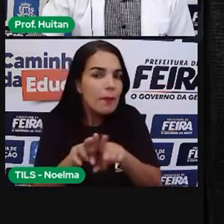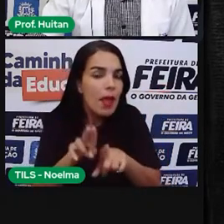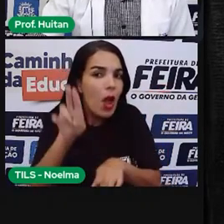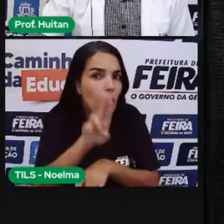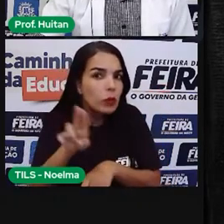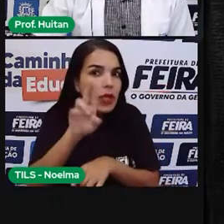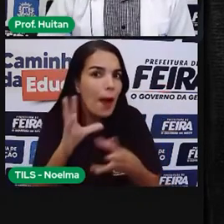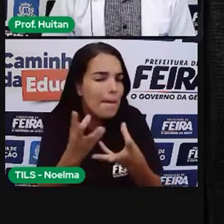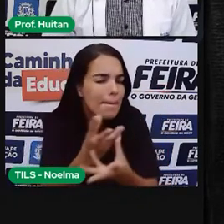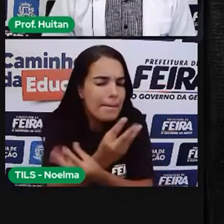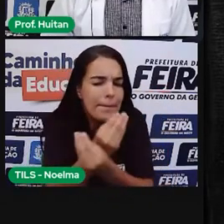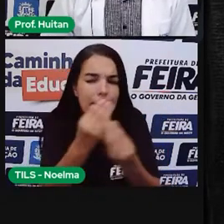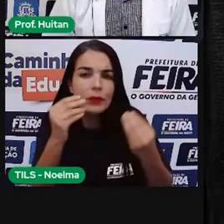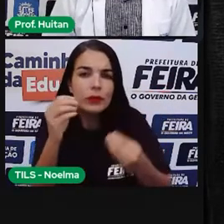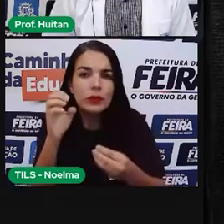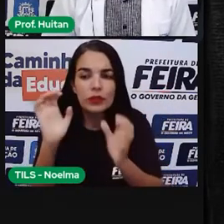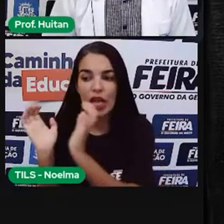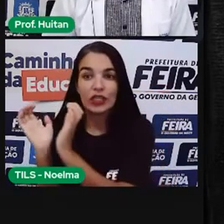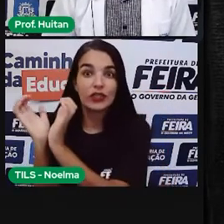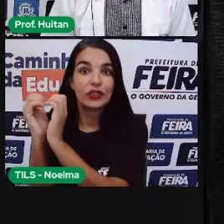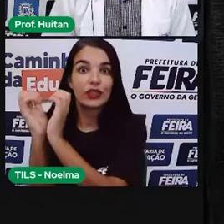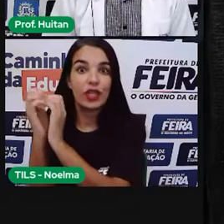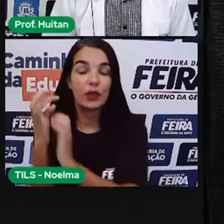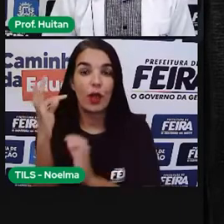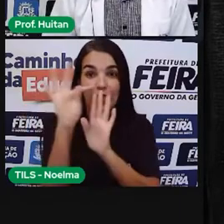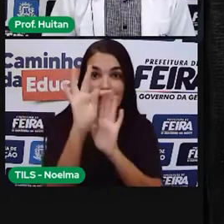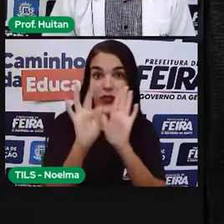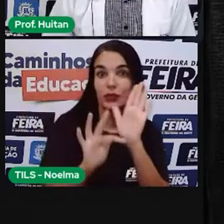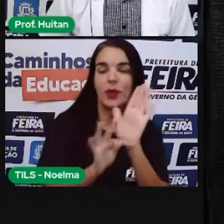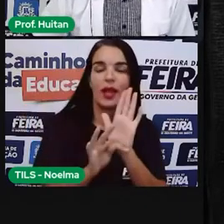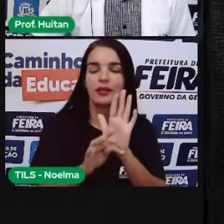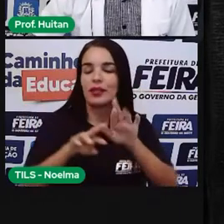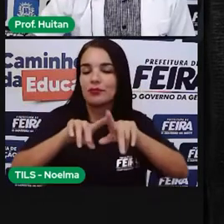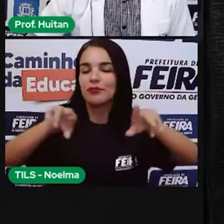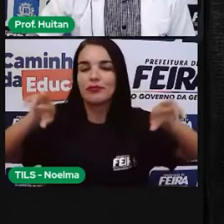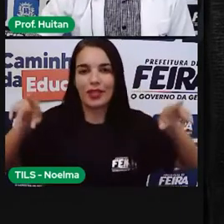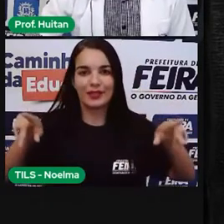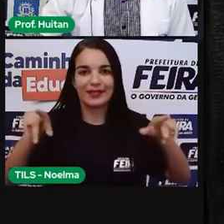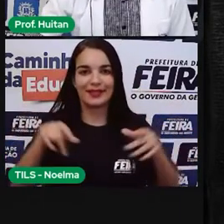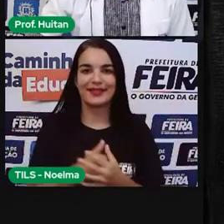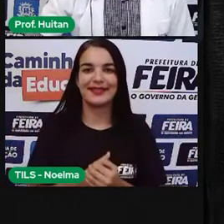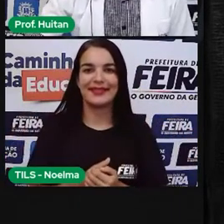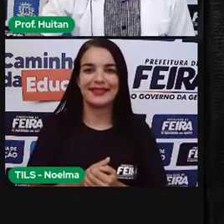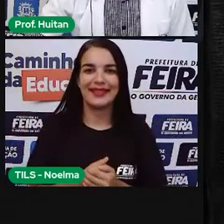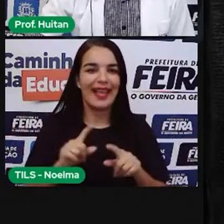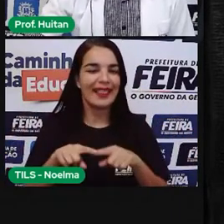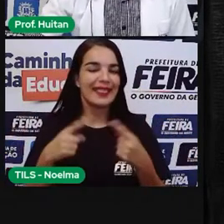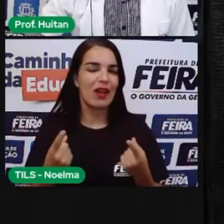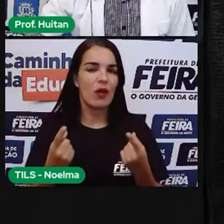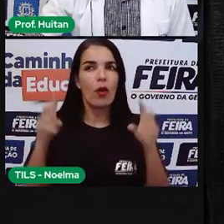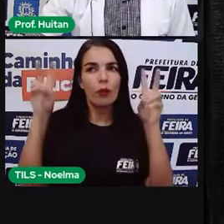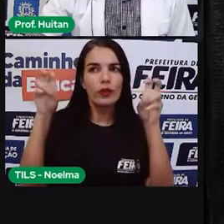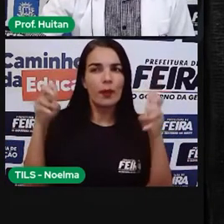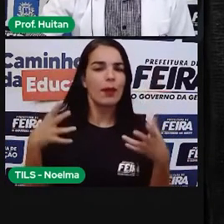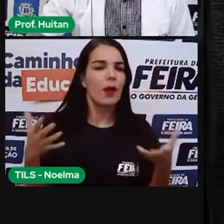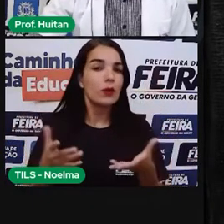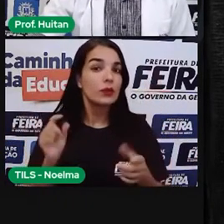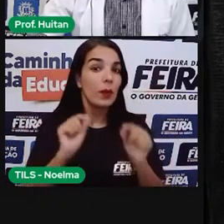das diversas esferas discursivas. Ok? Então, qual será o nosso gênero